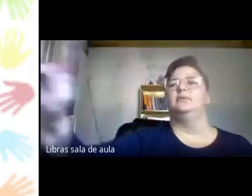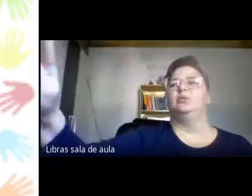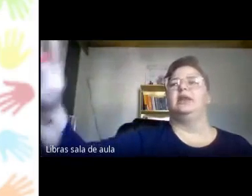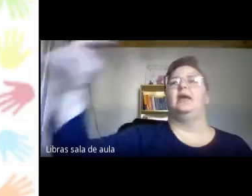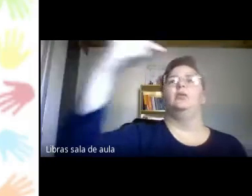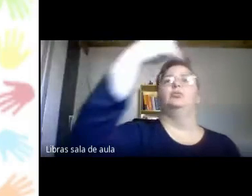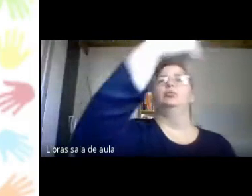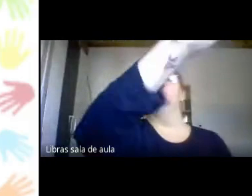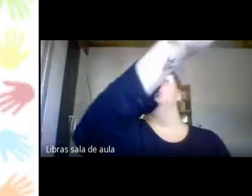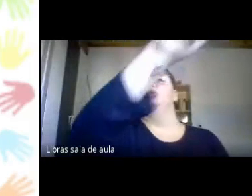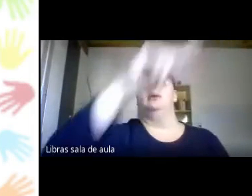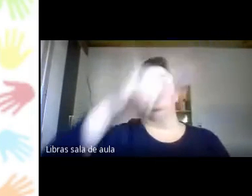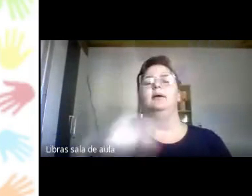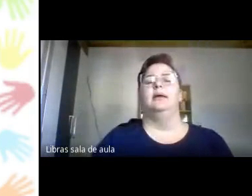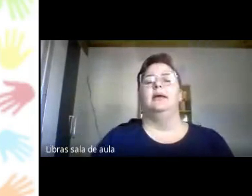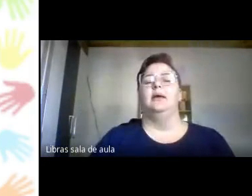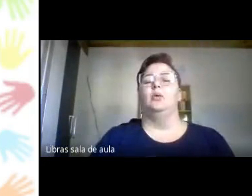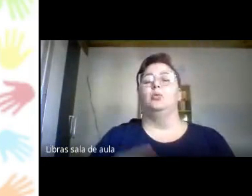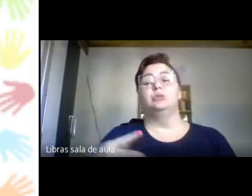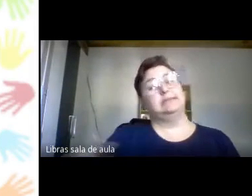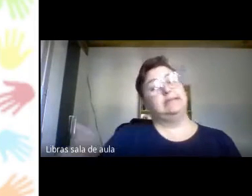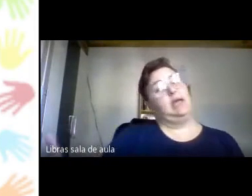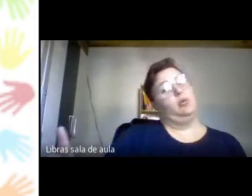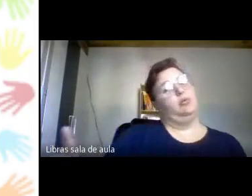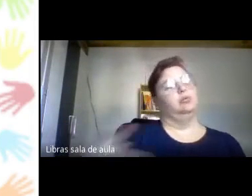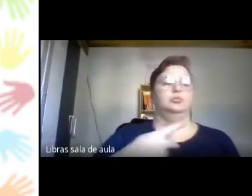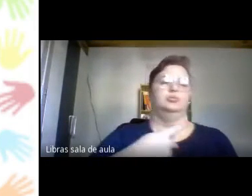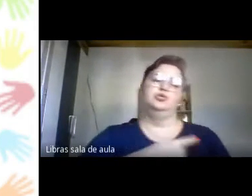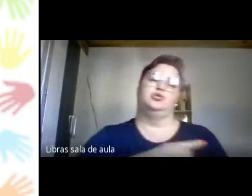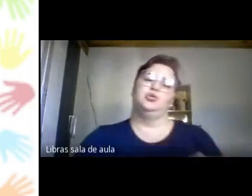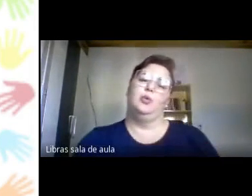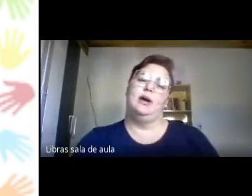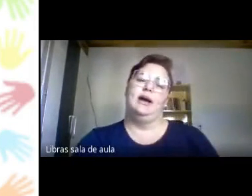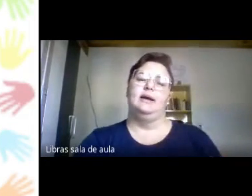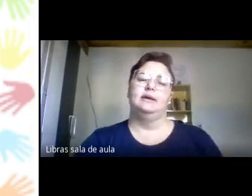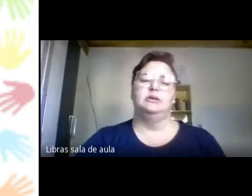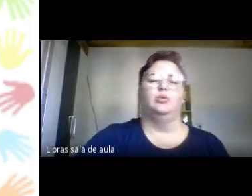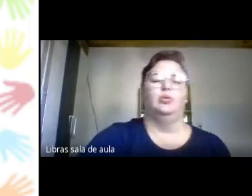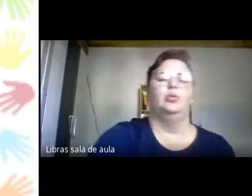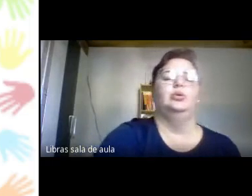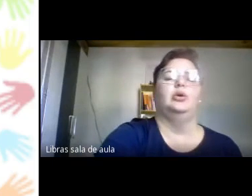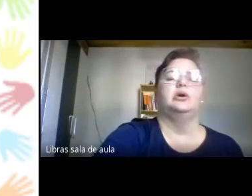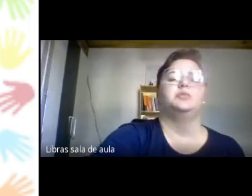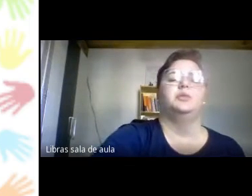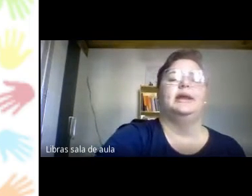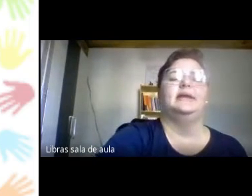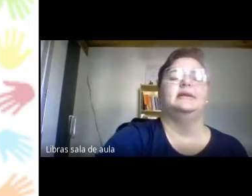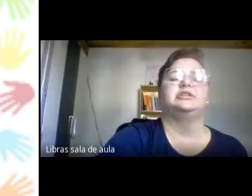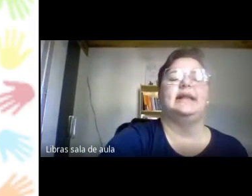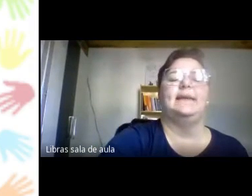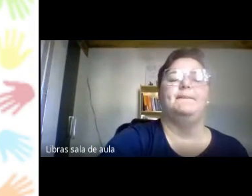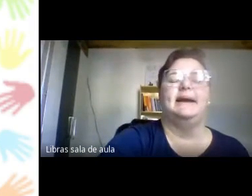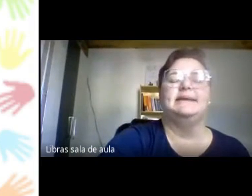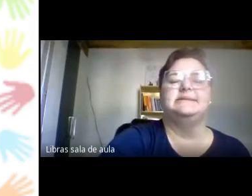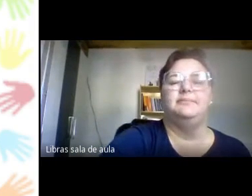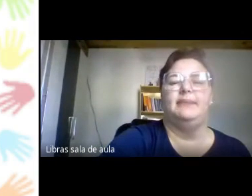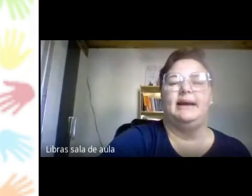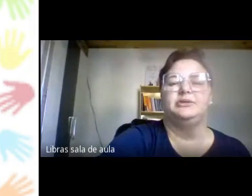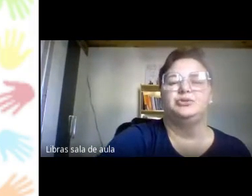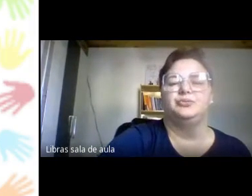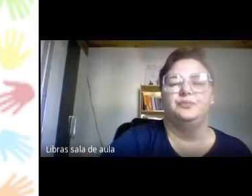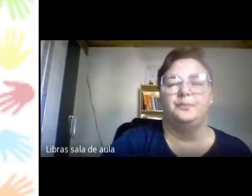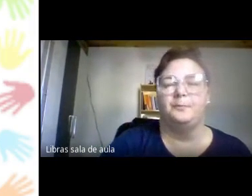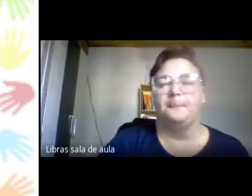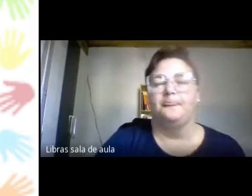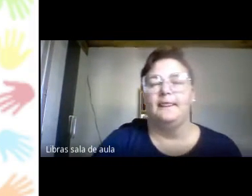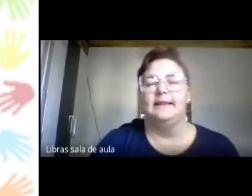cima. Teu, tua, o seu, o sua, o nosso bonequinho já tá mais